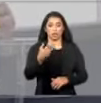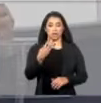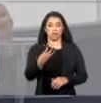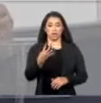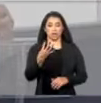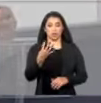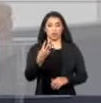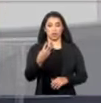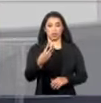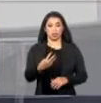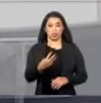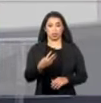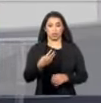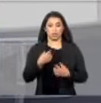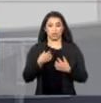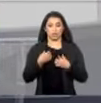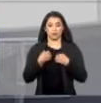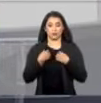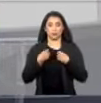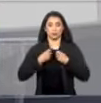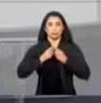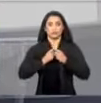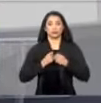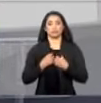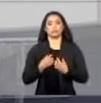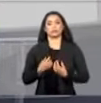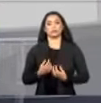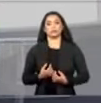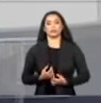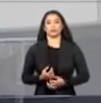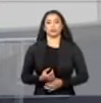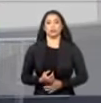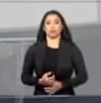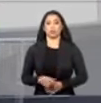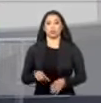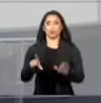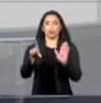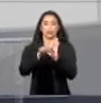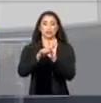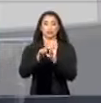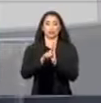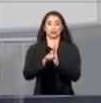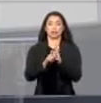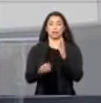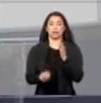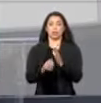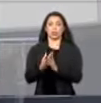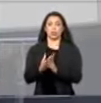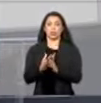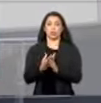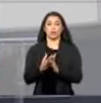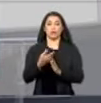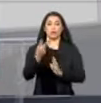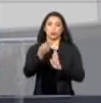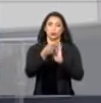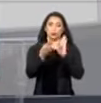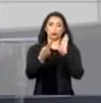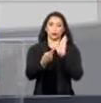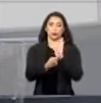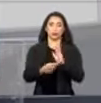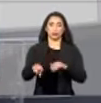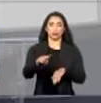12.343, que é uma lei que criou o Plano Nacional de Cultura. Ninguém no Ministério